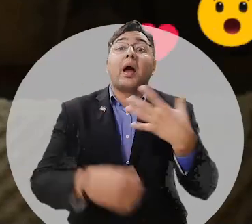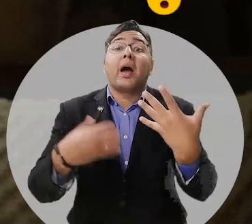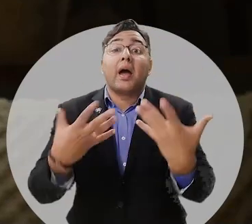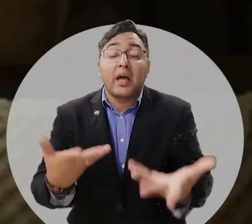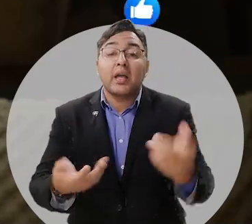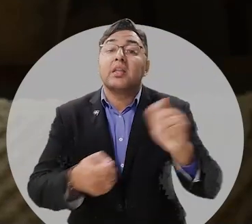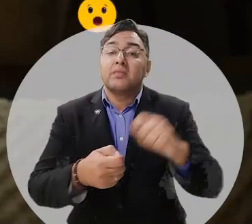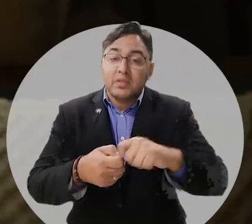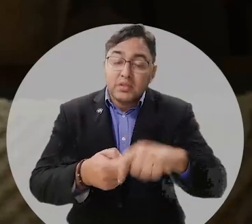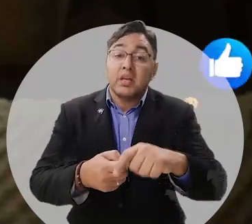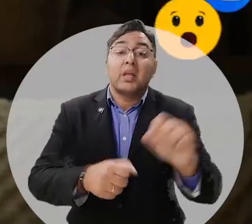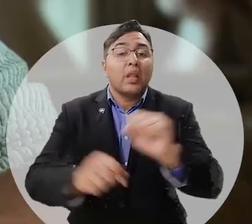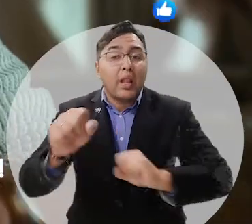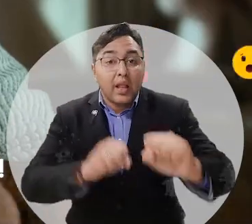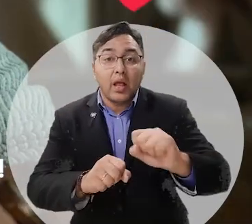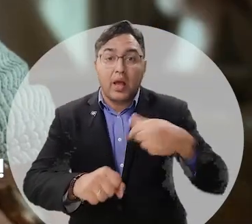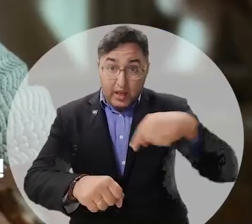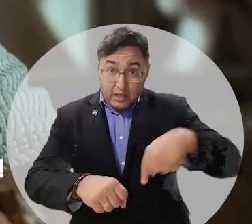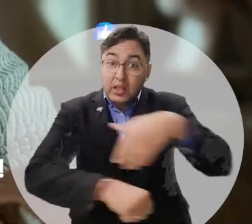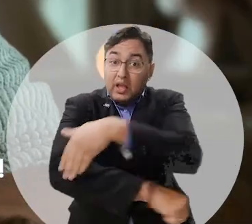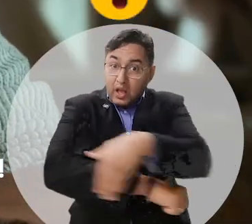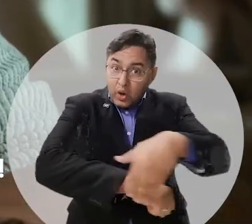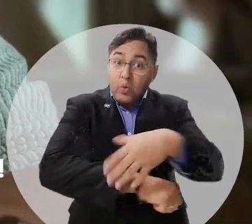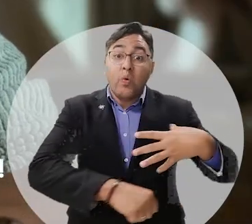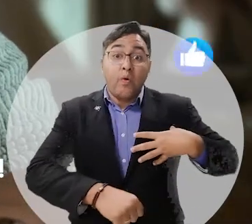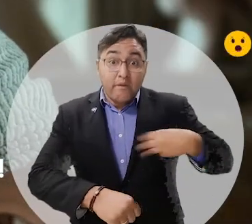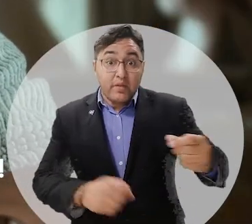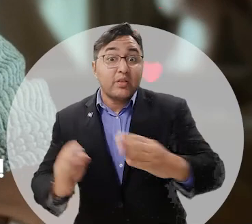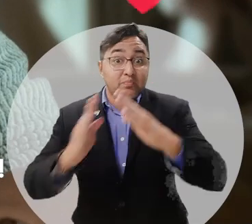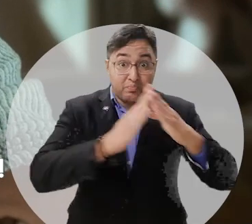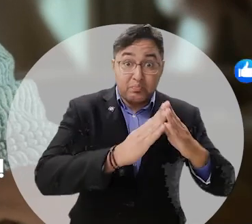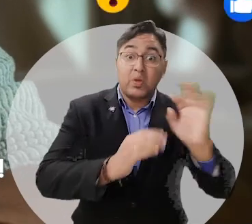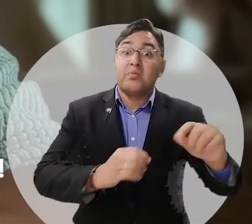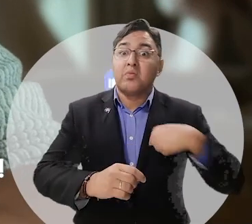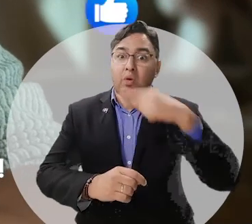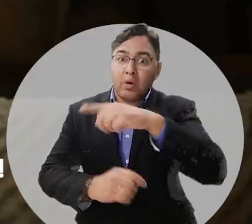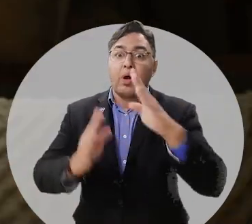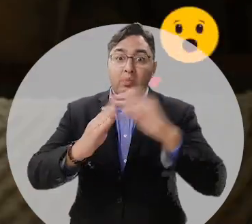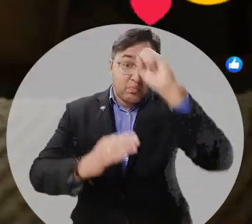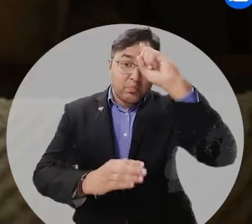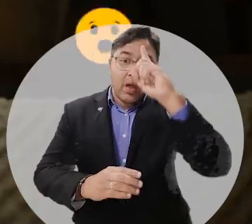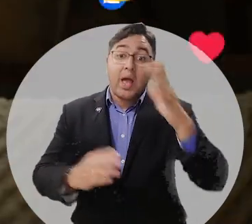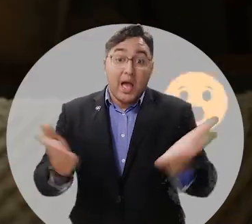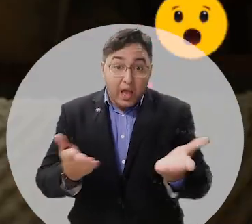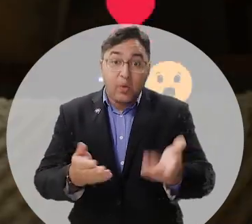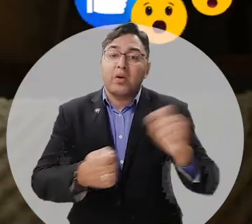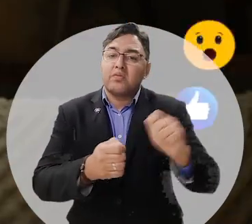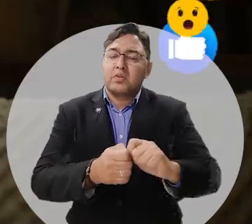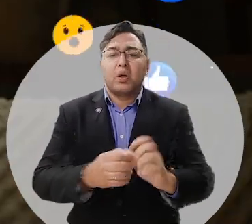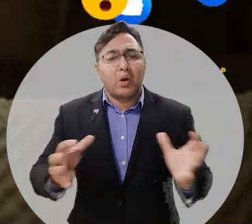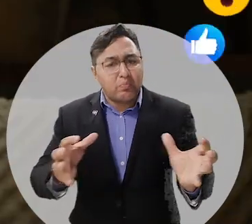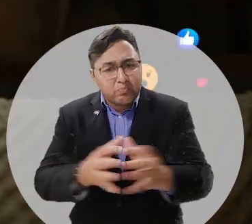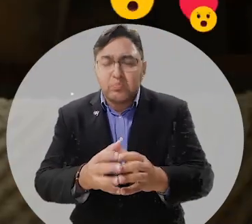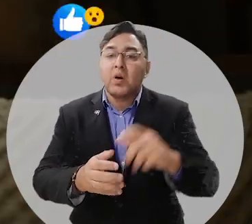todo mundo fazendo sua parte? Aqui na rua, o filho de Jacira pegou e foi parar no hospital. Mas agora estão todo mundo fazendo